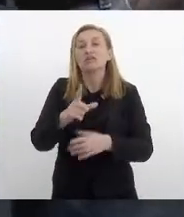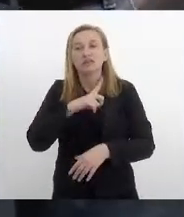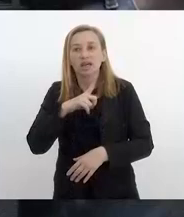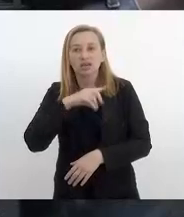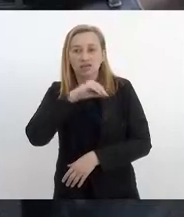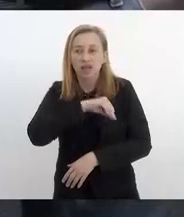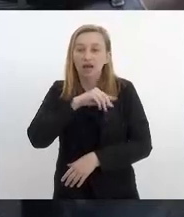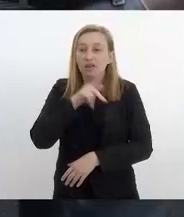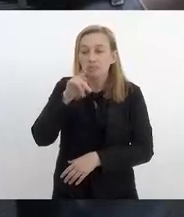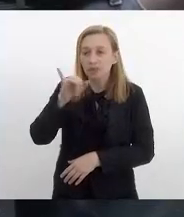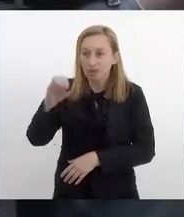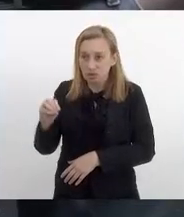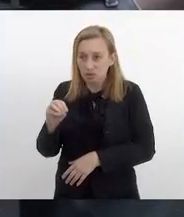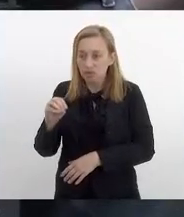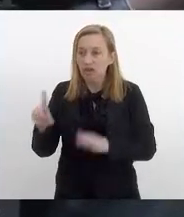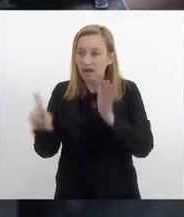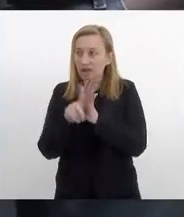federal.